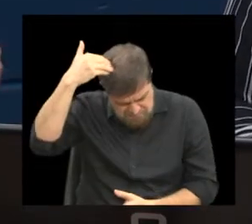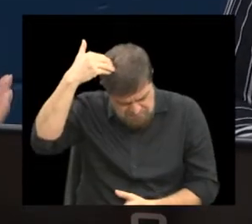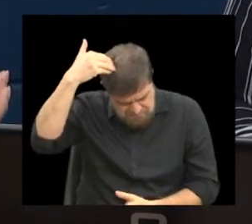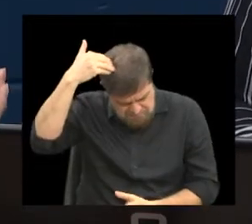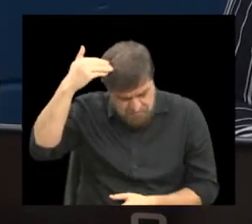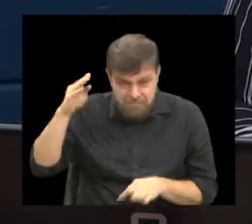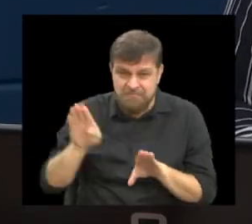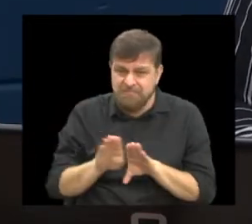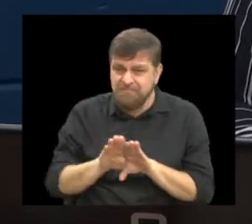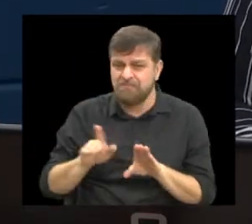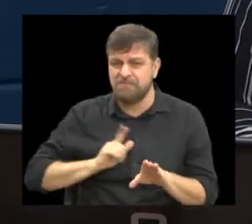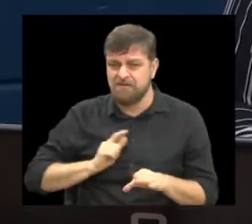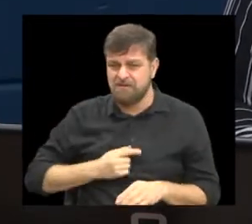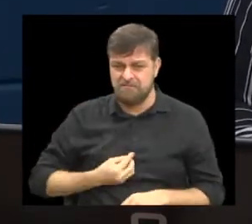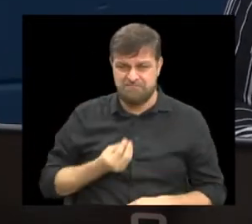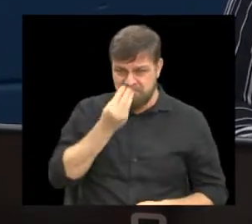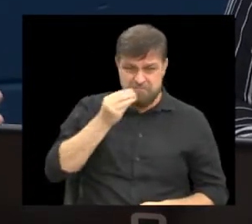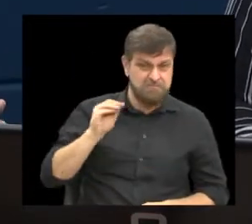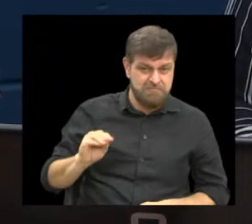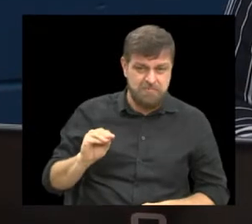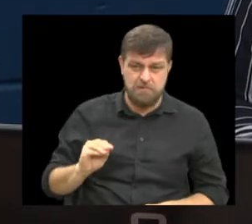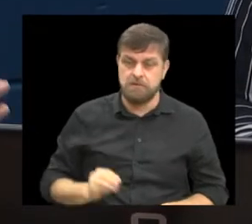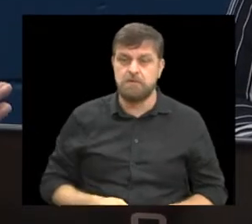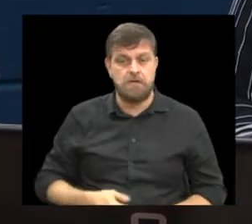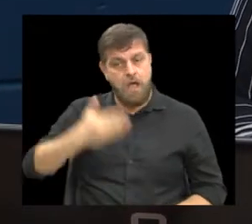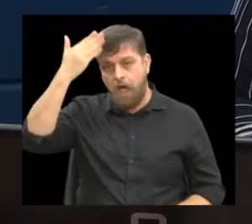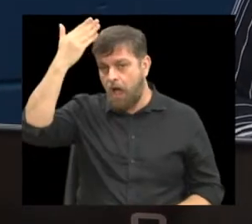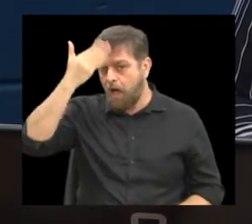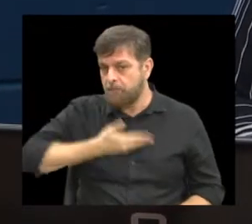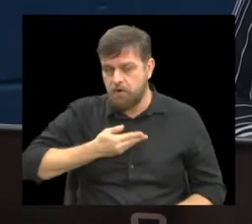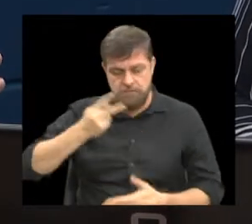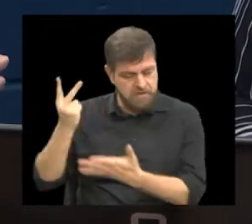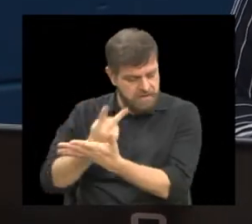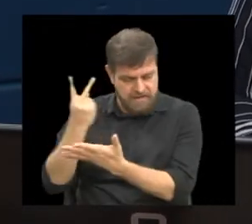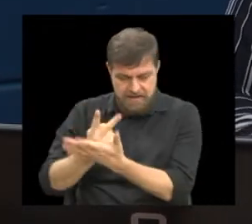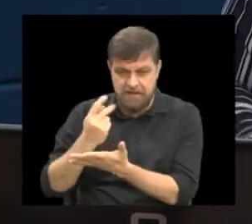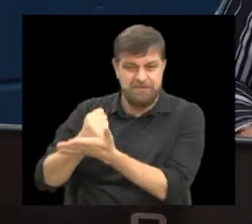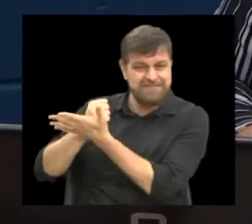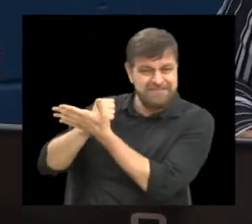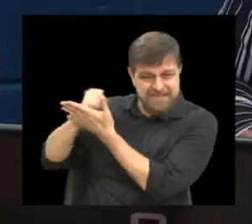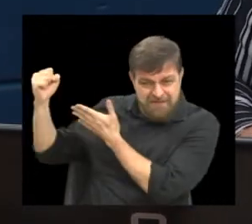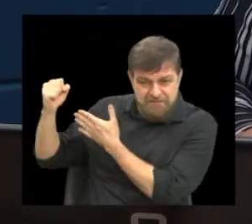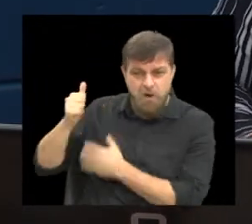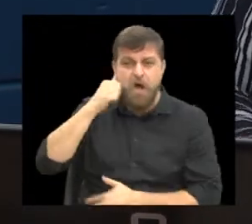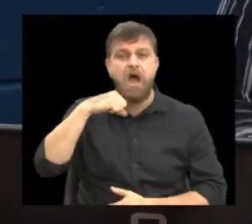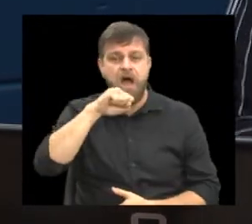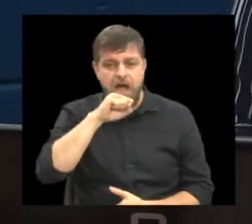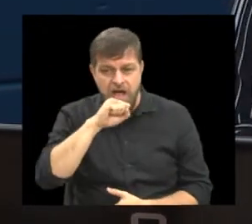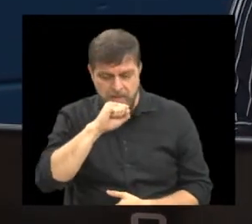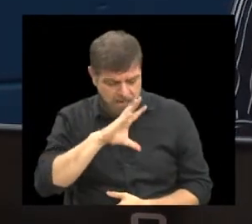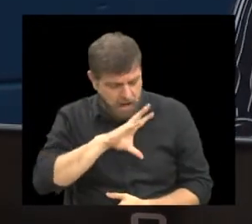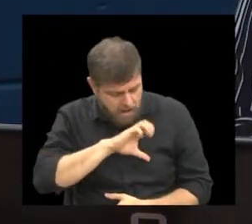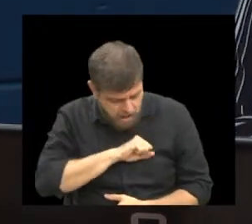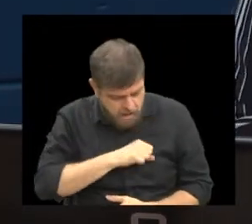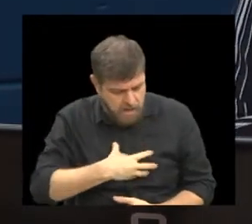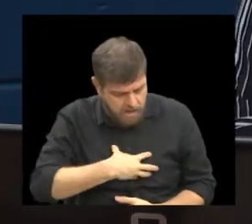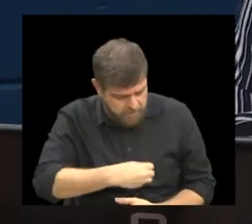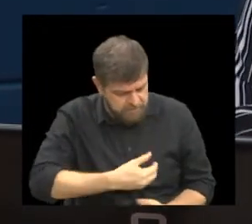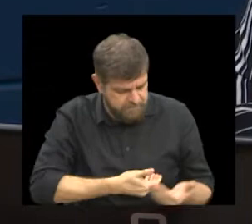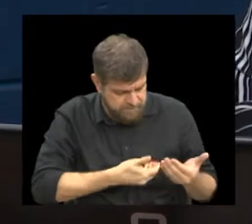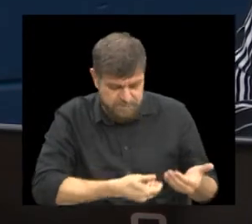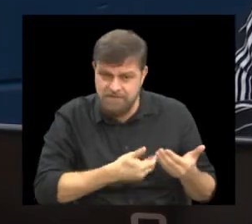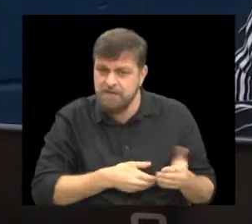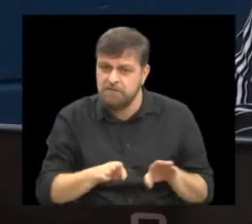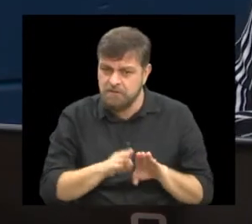foi rejeição. E hoje isso já está comprovado que não tem nada a ver com isso. As mães amam os filhos, os pais também. E